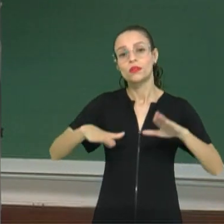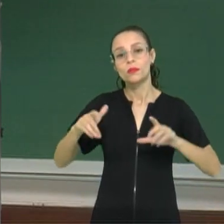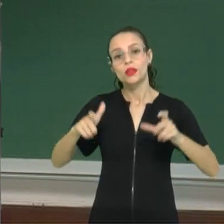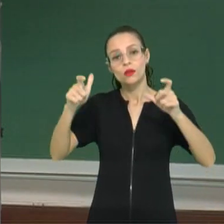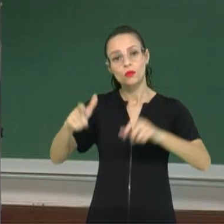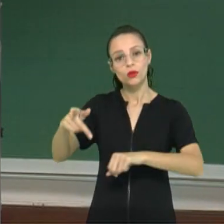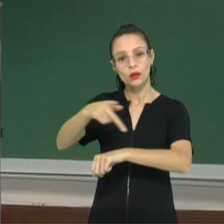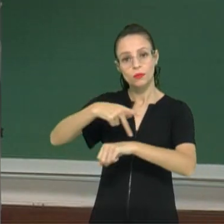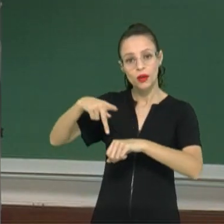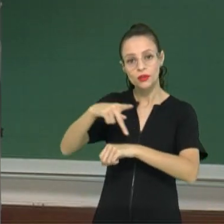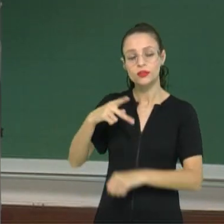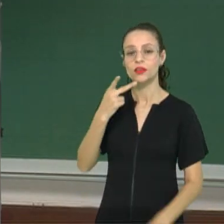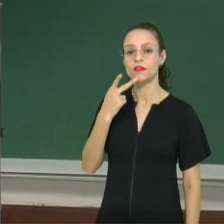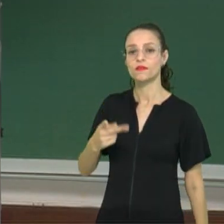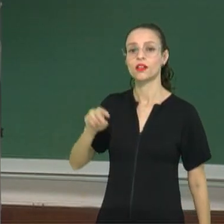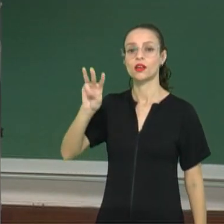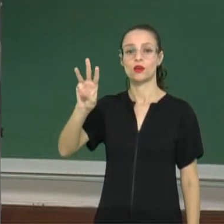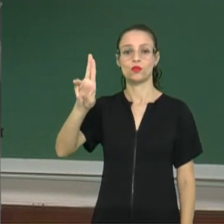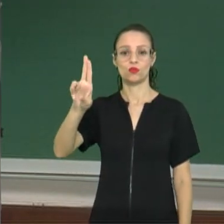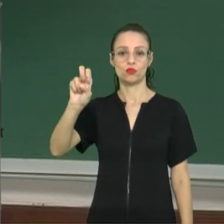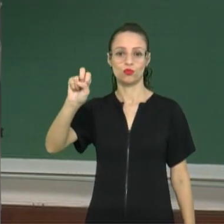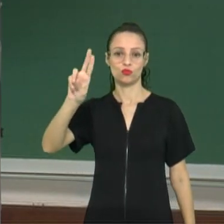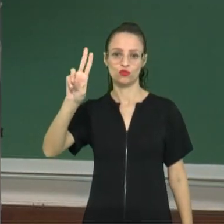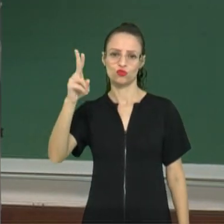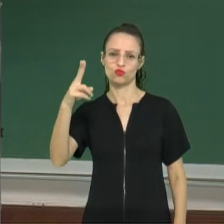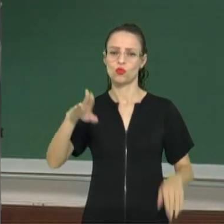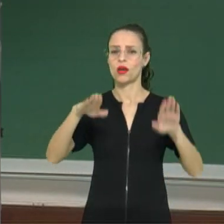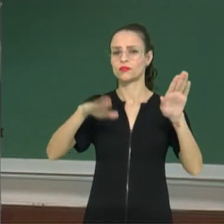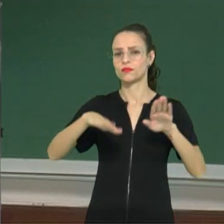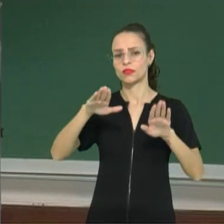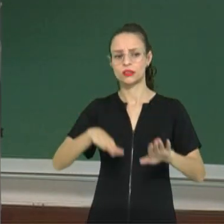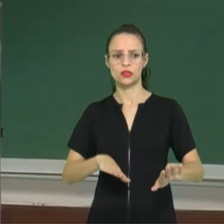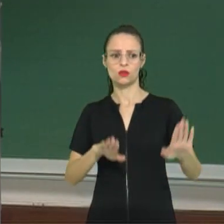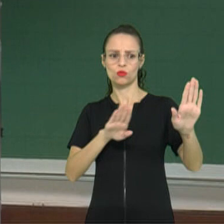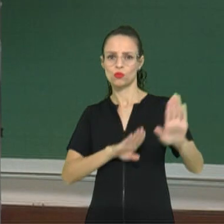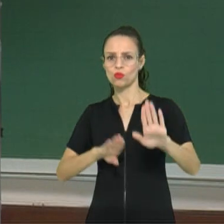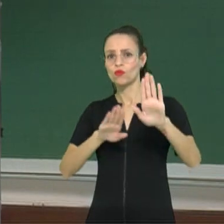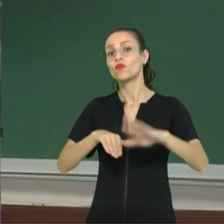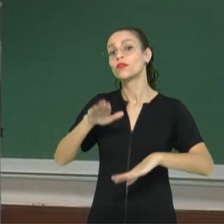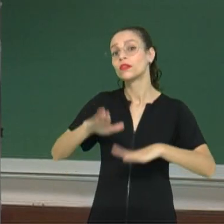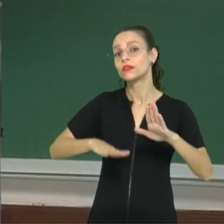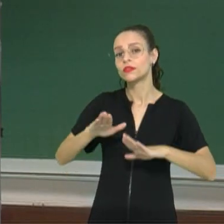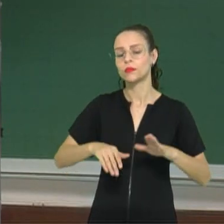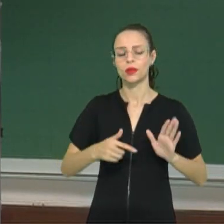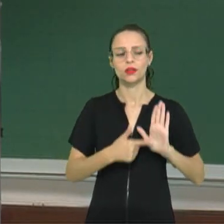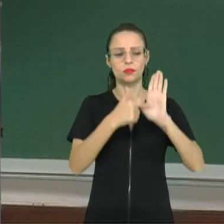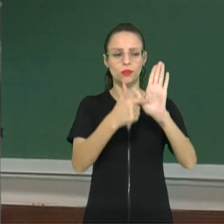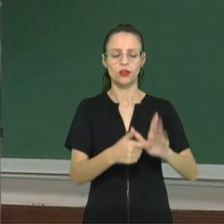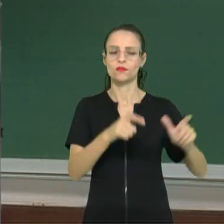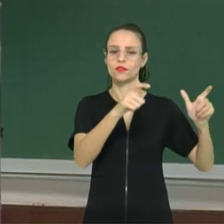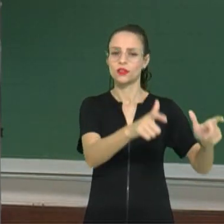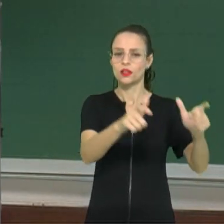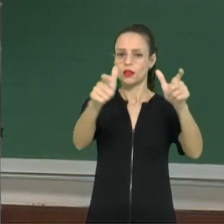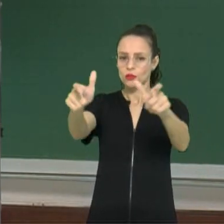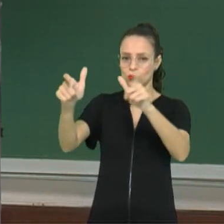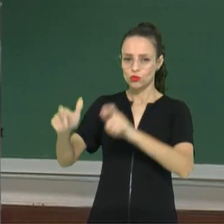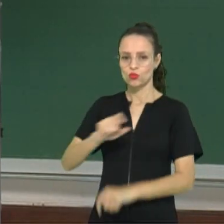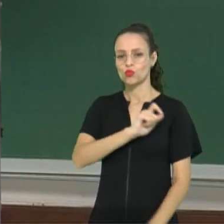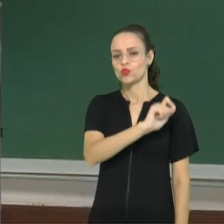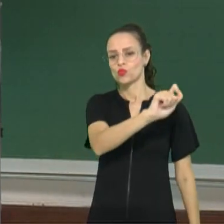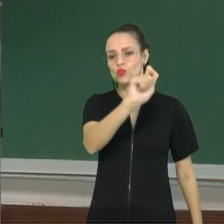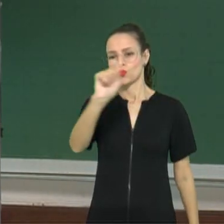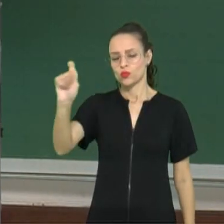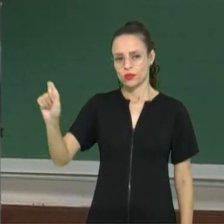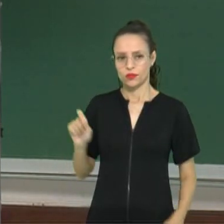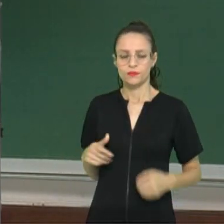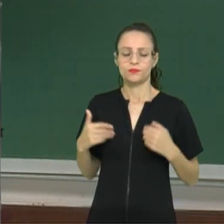a gente está, às vezes eles chamam de Wushu, às vezes chamam de Kung Fu, né? Então, depende das manifestações de cada um dos países, né, que